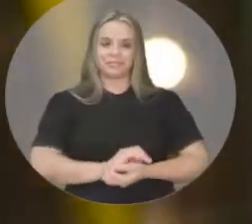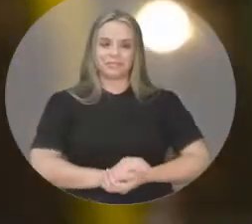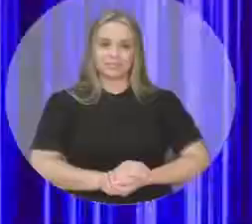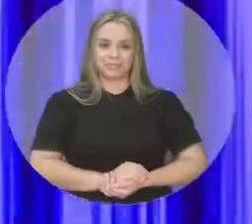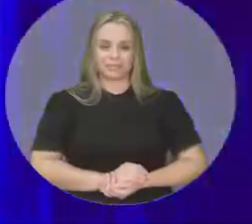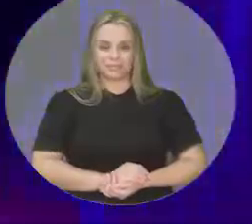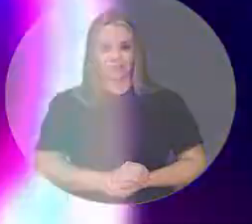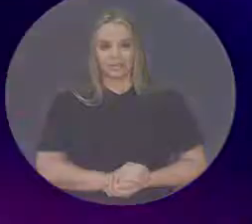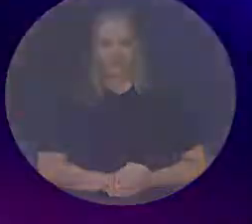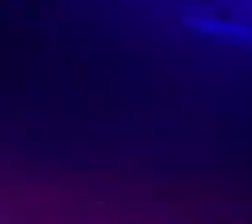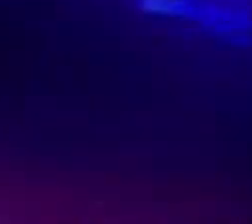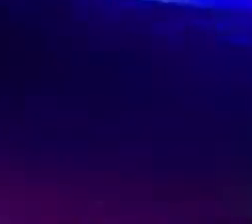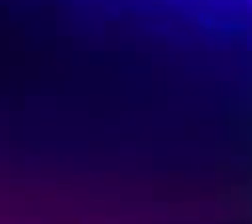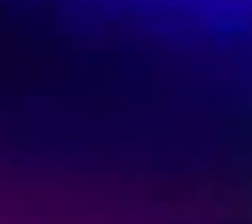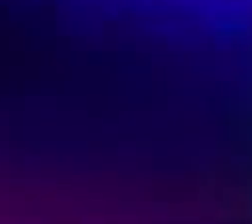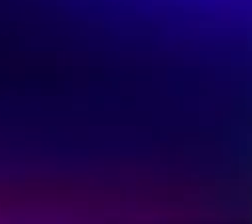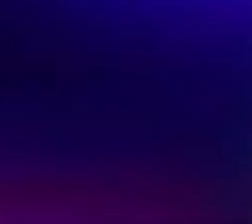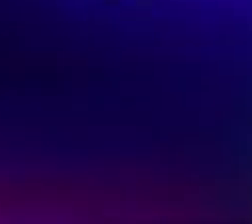já já.